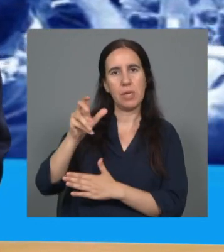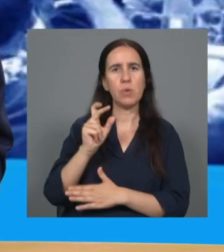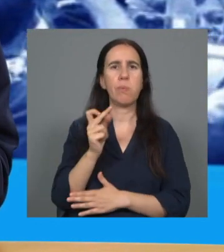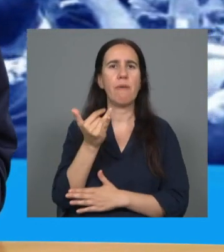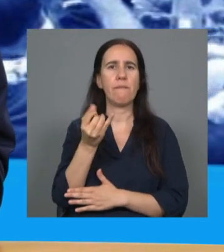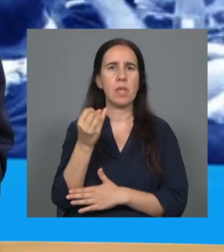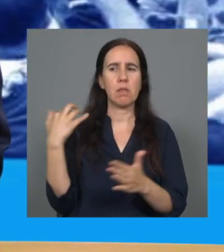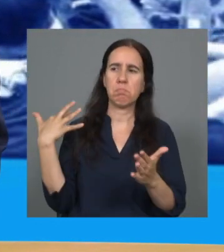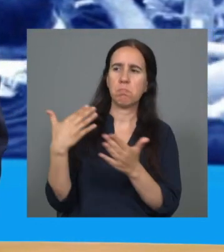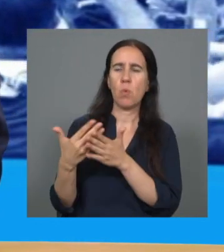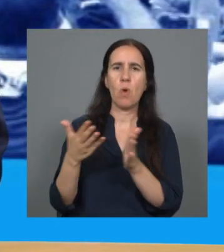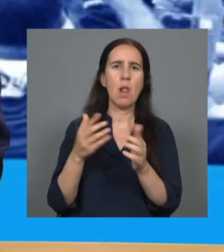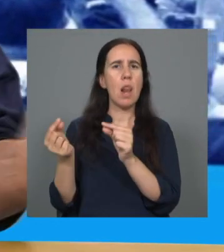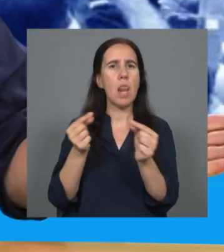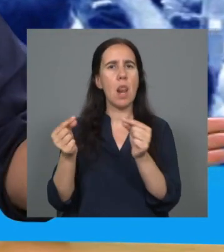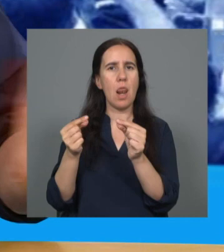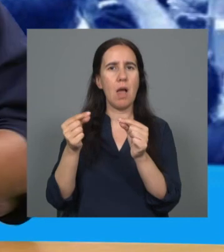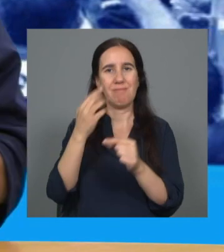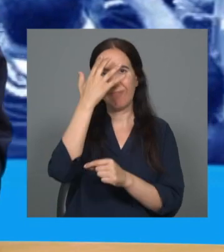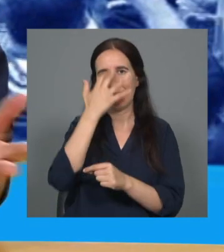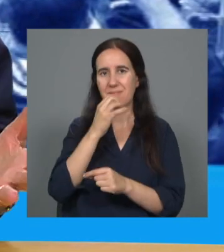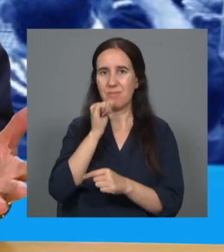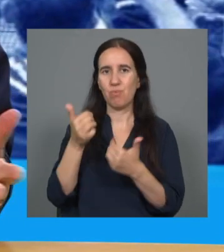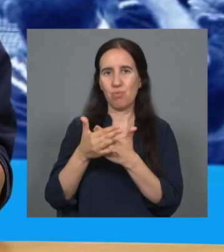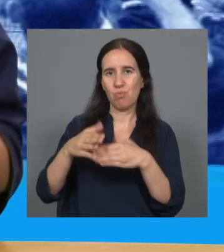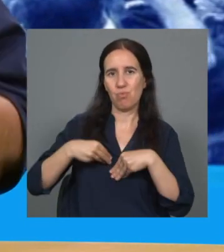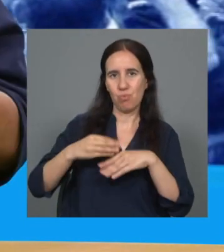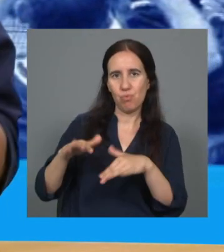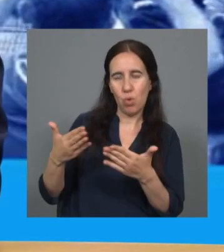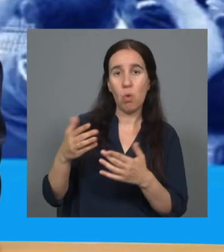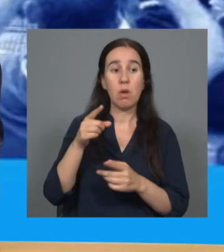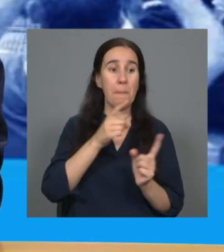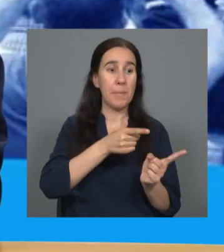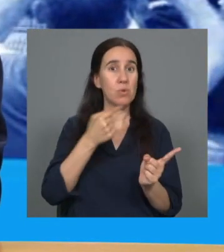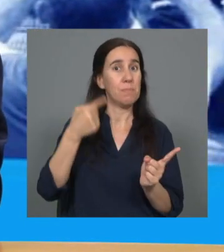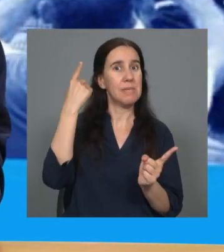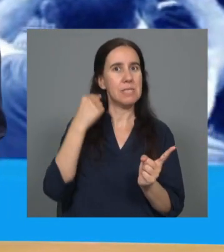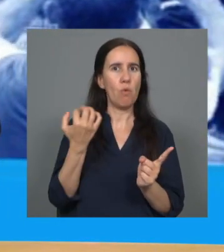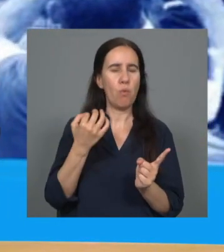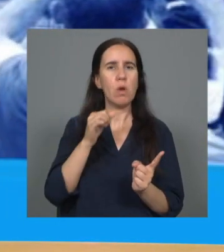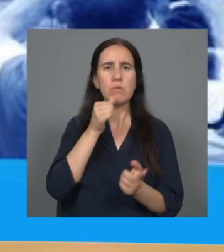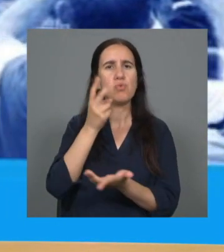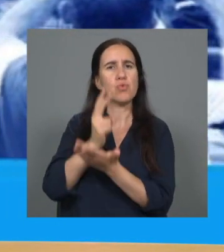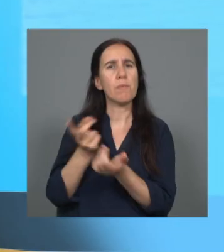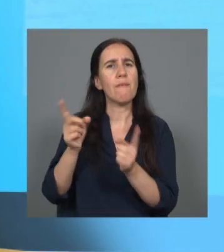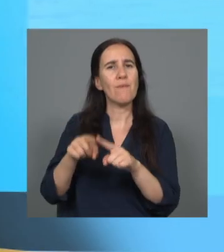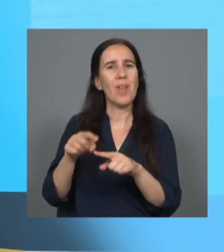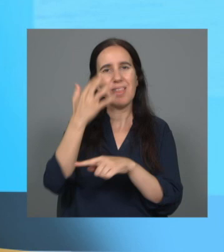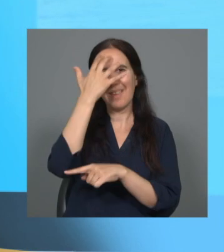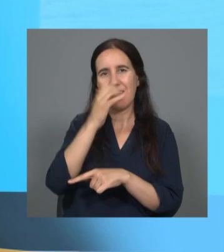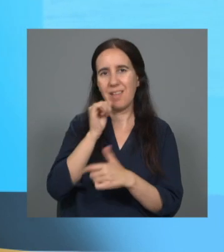que discute a eutanásia e ainda no mês de março passado voltou a chumbar a eutanásia. E, portanto, aquilo